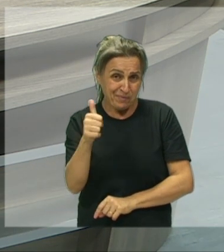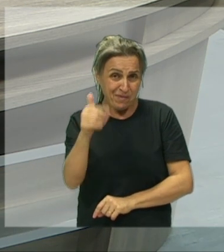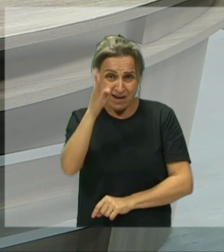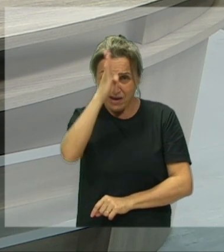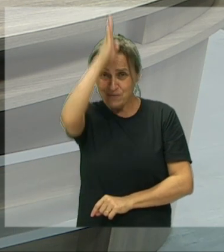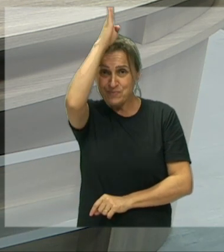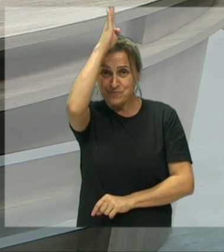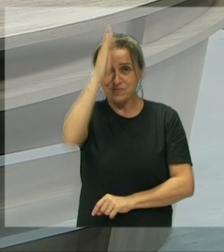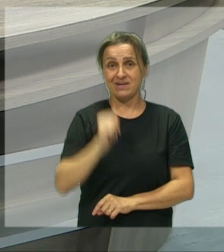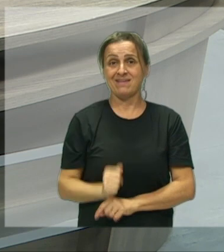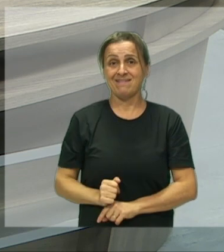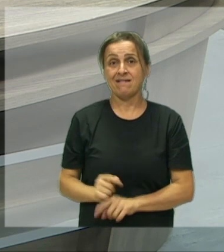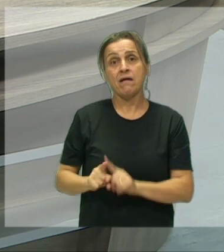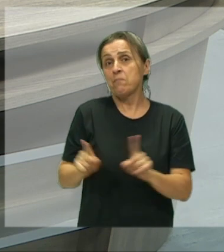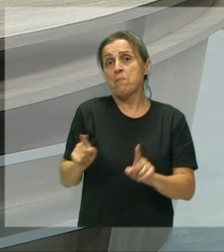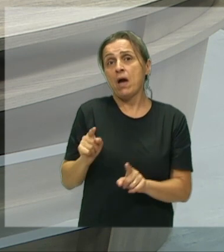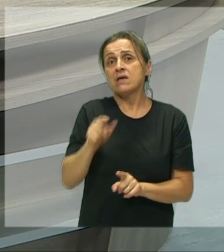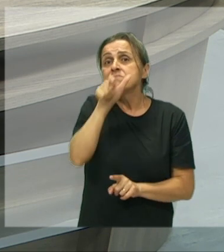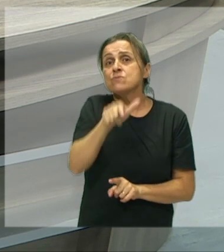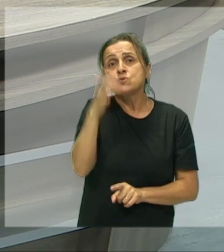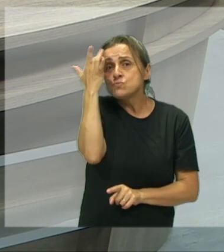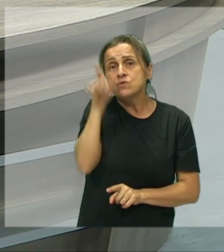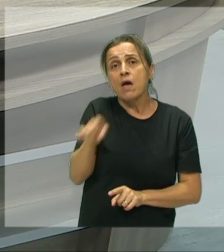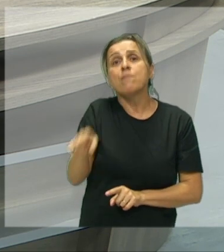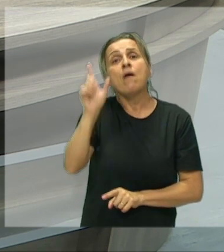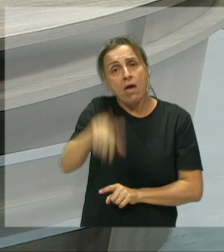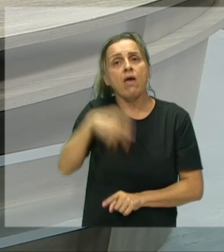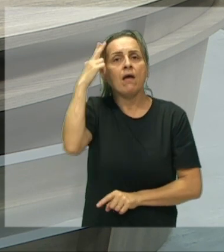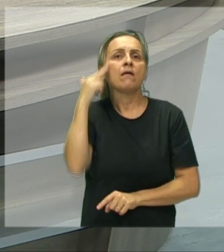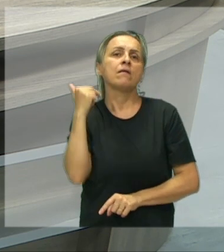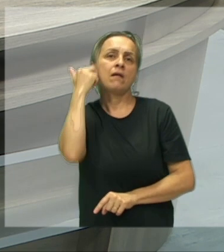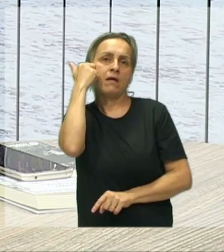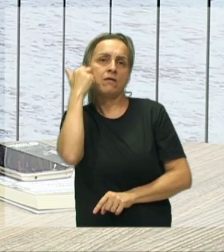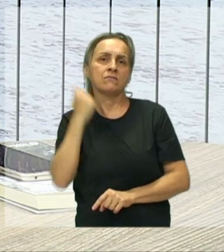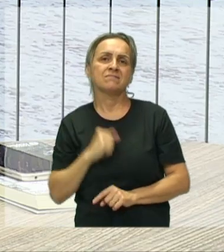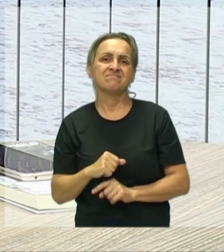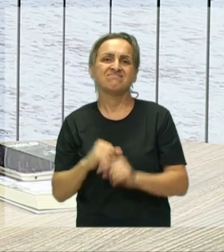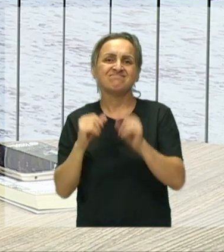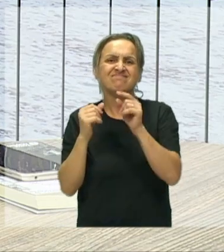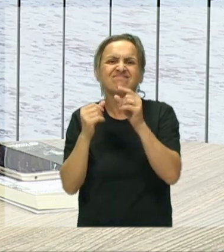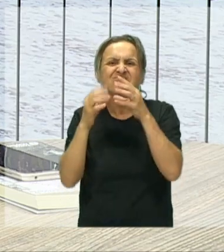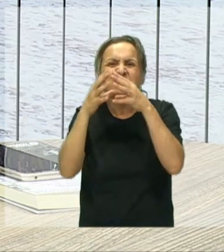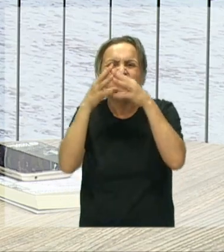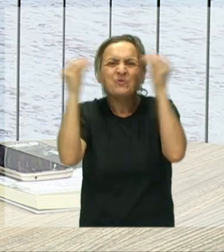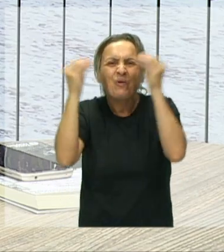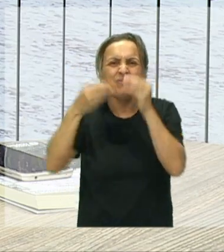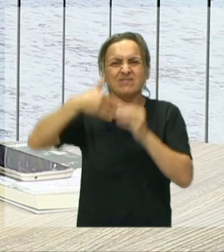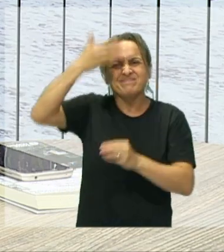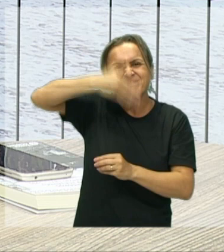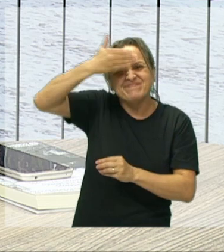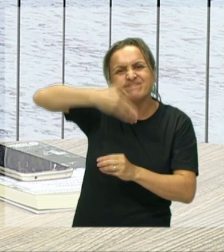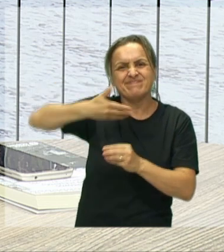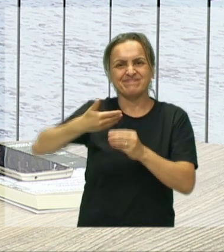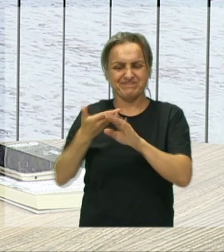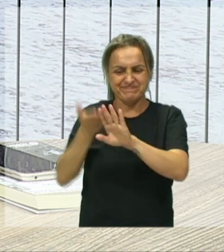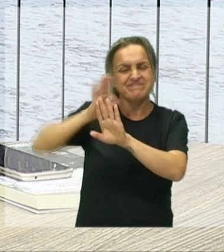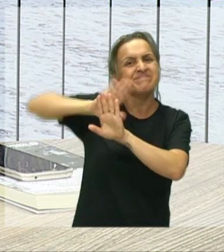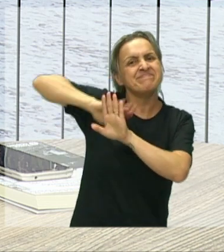esse apagamento da história que não é bom para nós, porque a